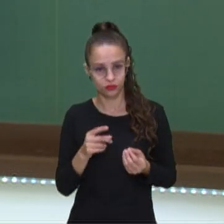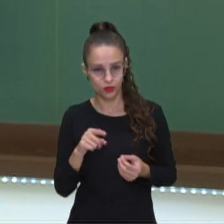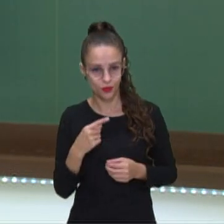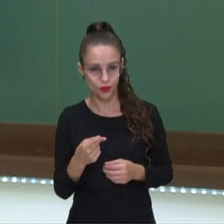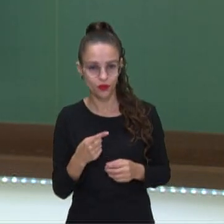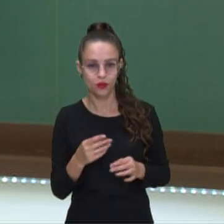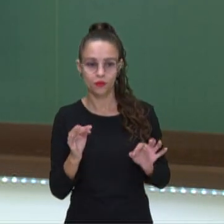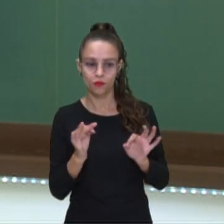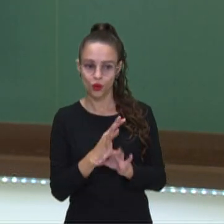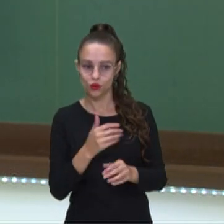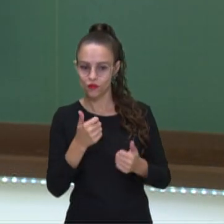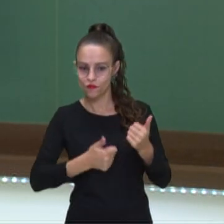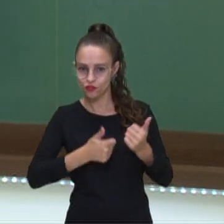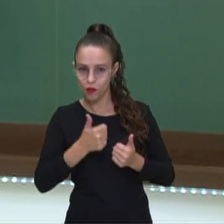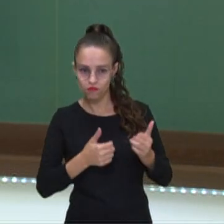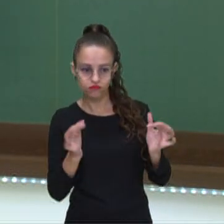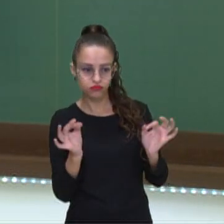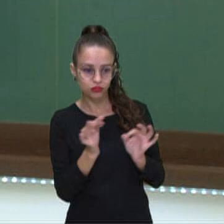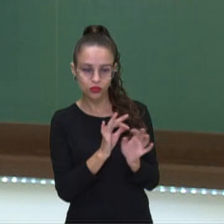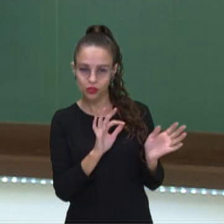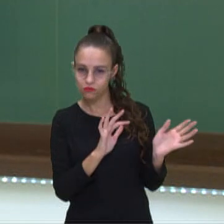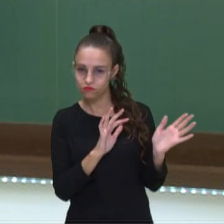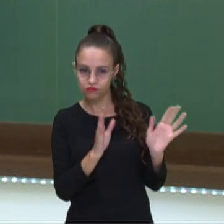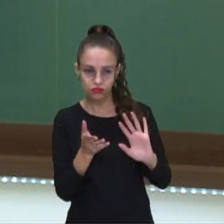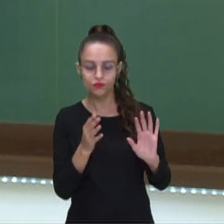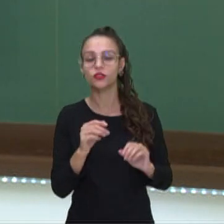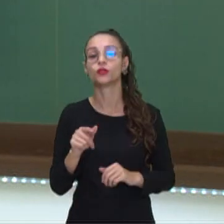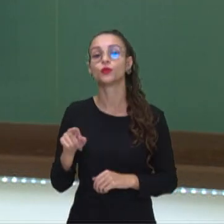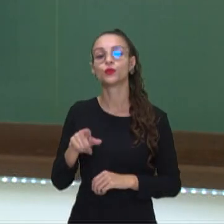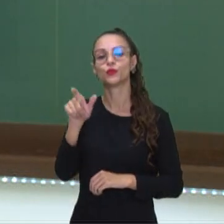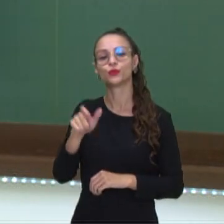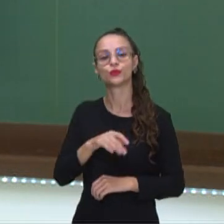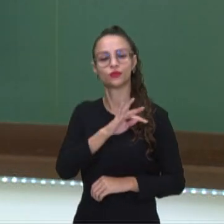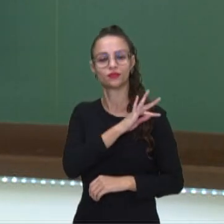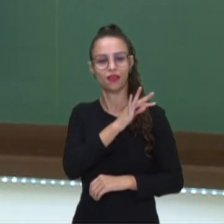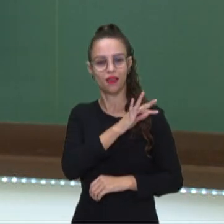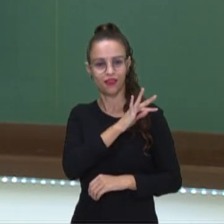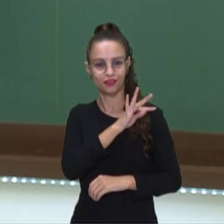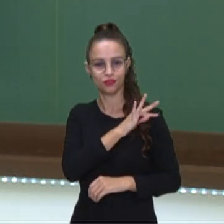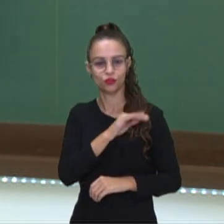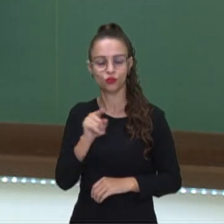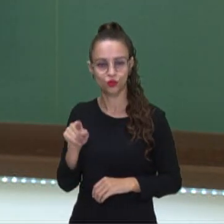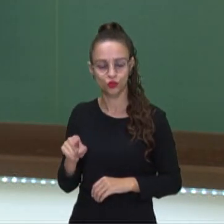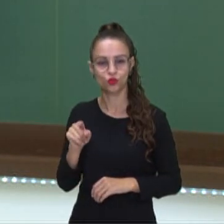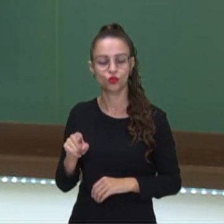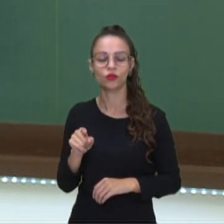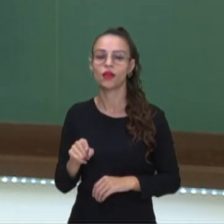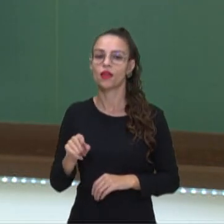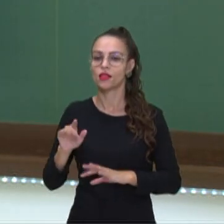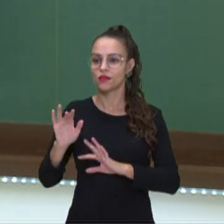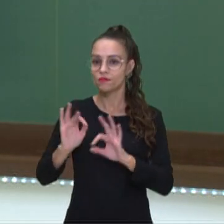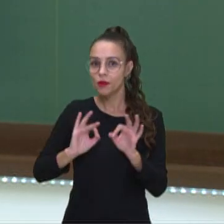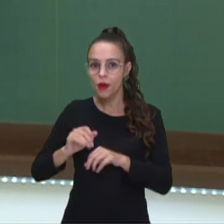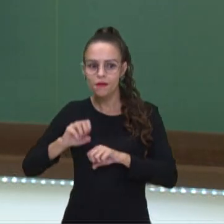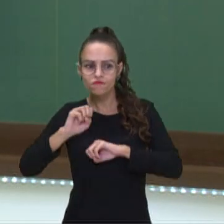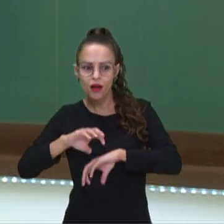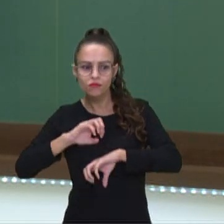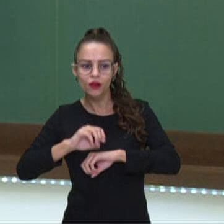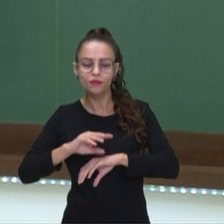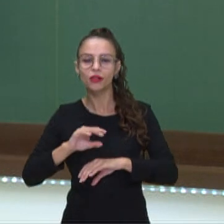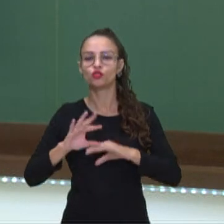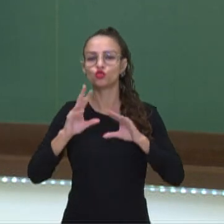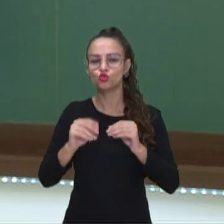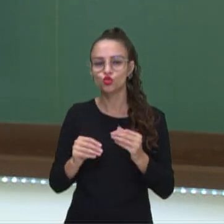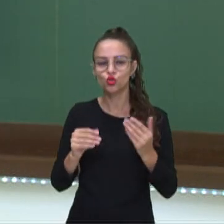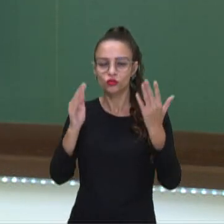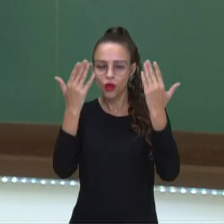depois da partida, né? O técnico e principalmente o preparador físico e o fisiologista daquela equipe terem todo